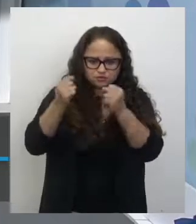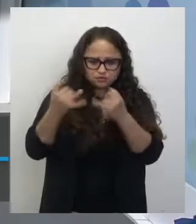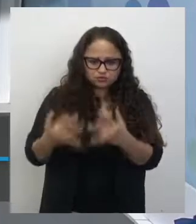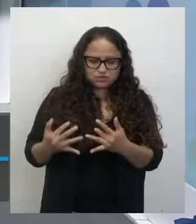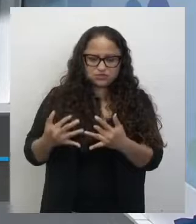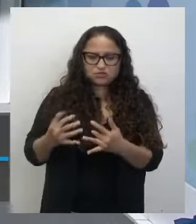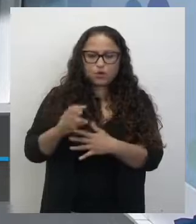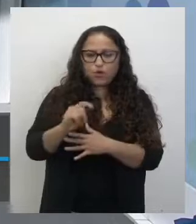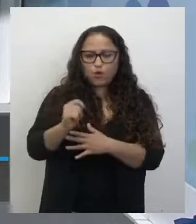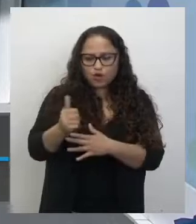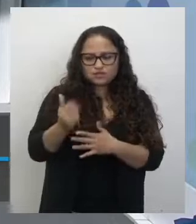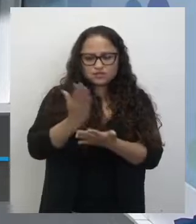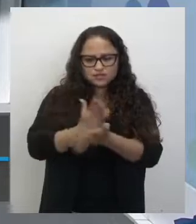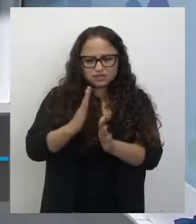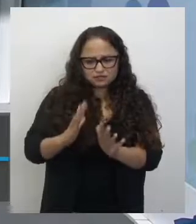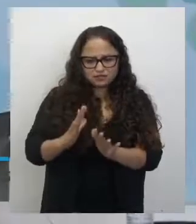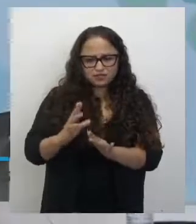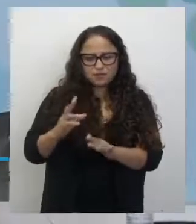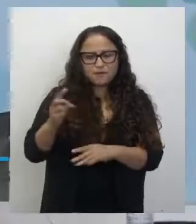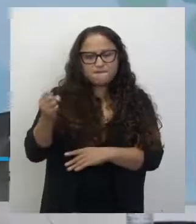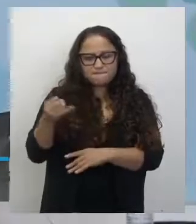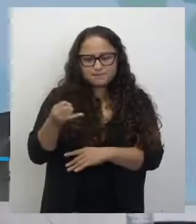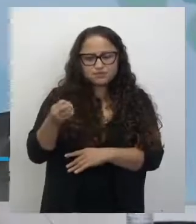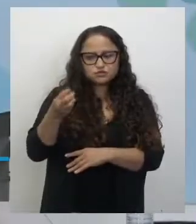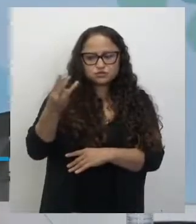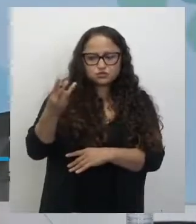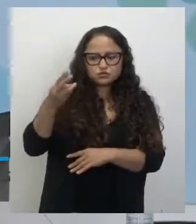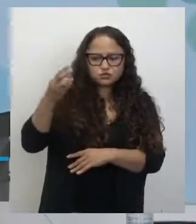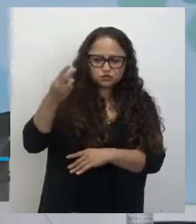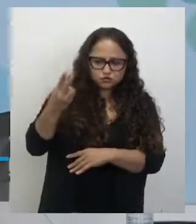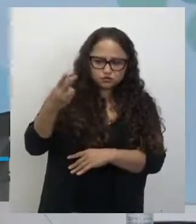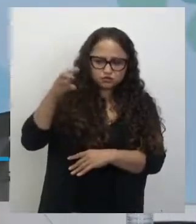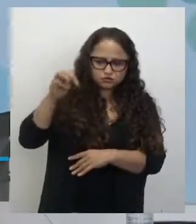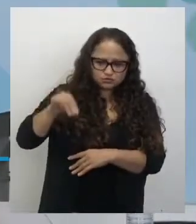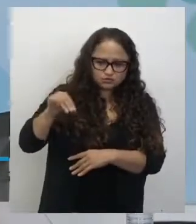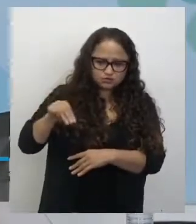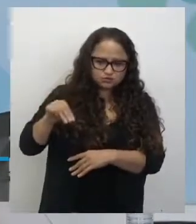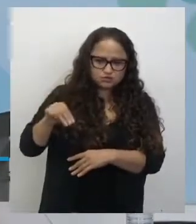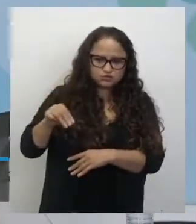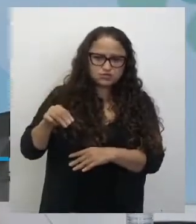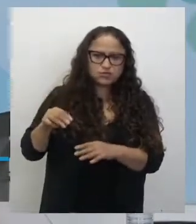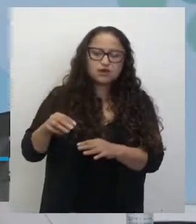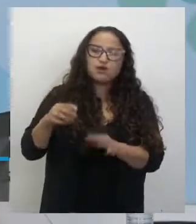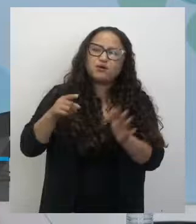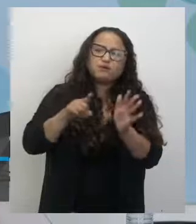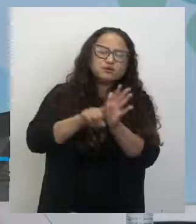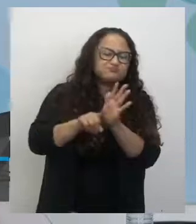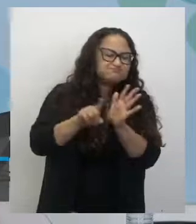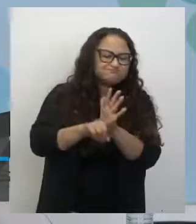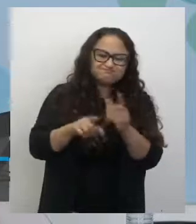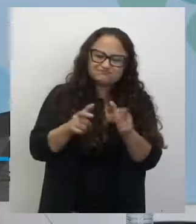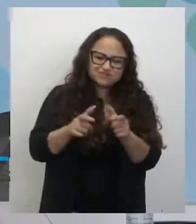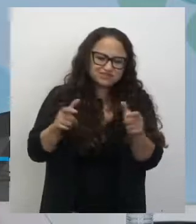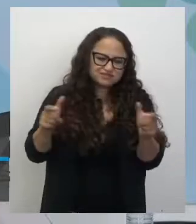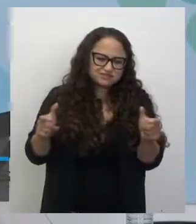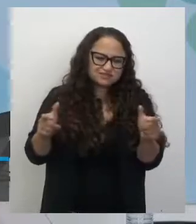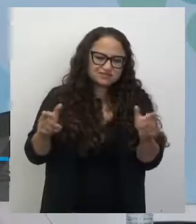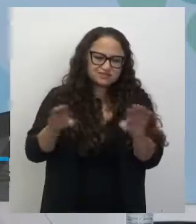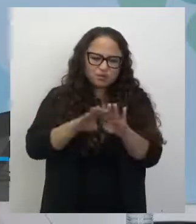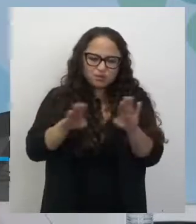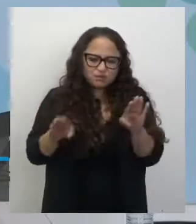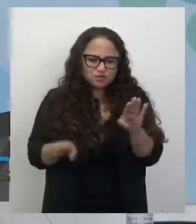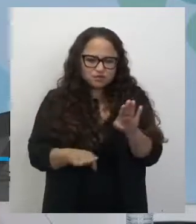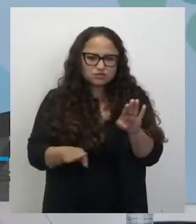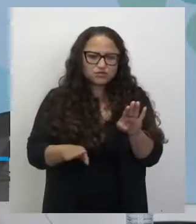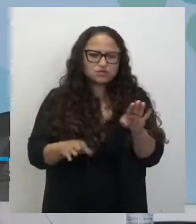tempo de aula, menos de 2 minutos. Então, é uma questão muito extensa, né? E, enfim, falar sobre minorias,